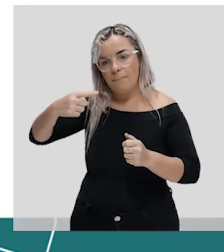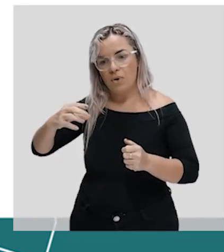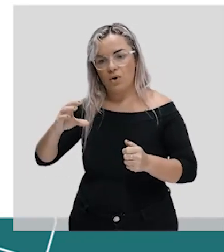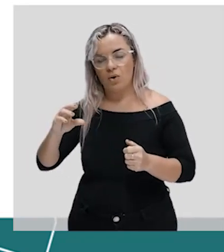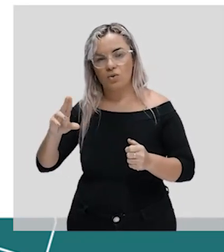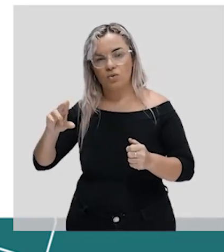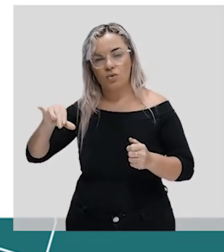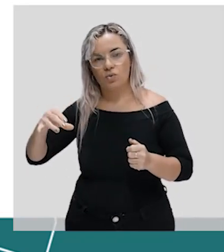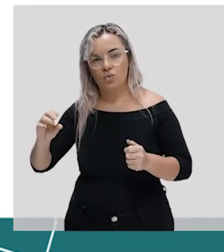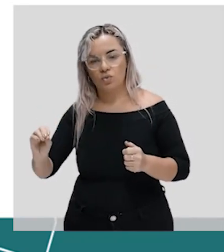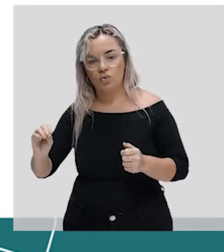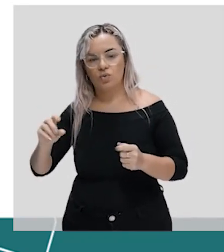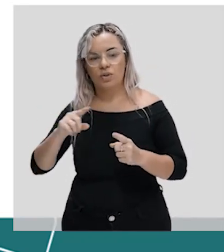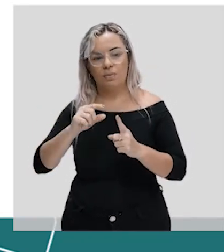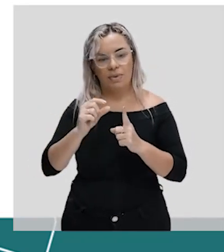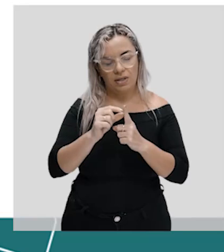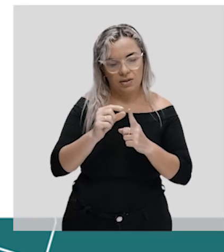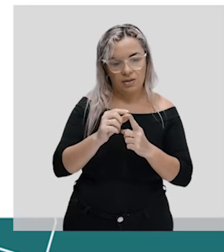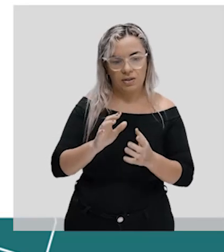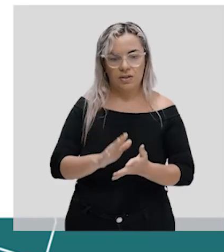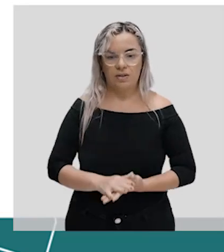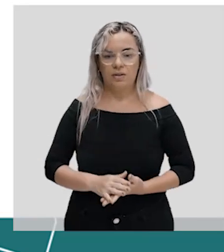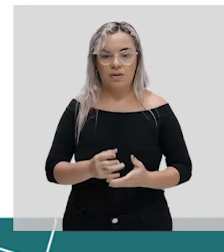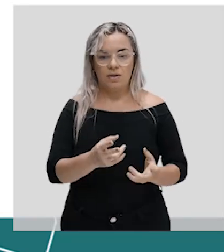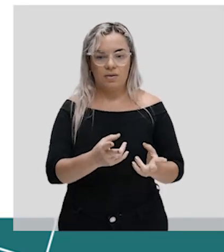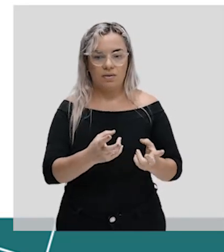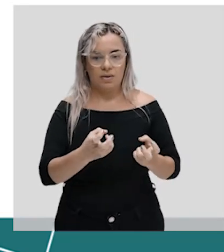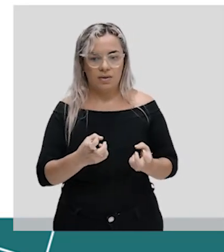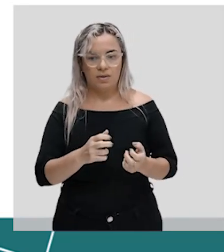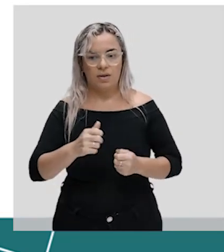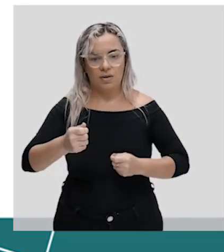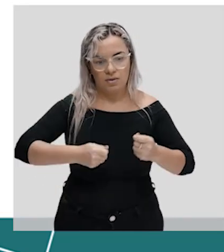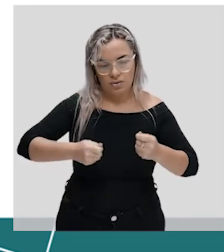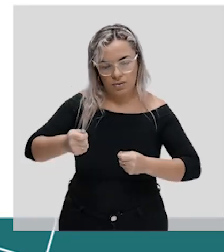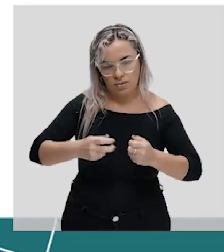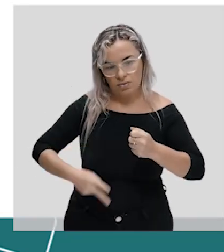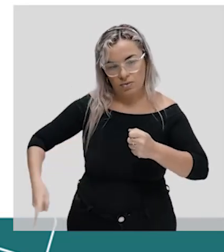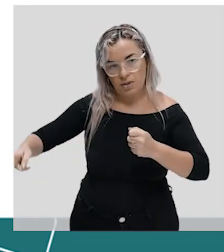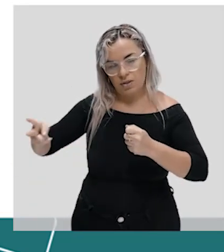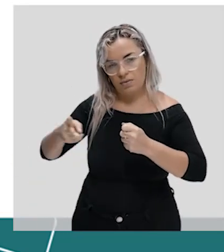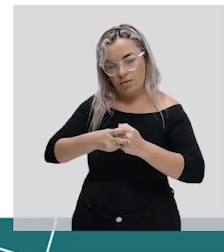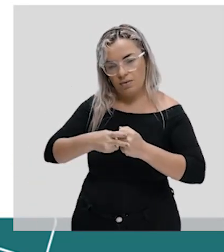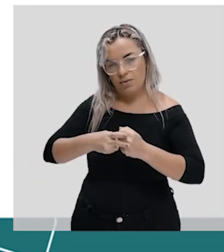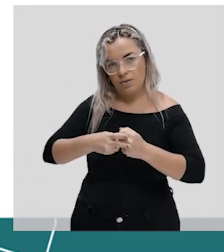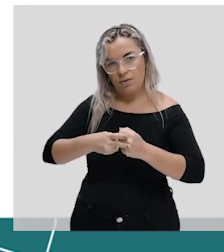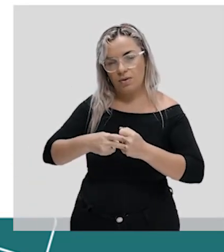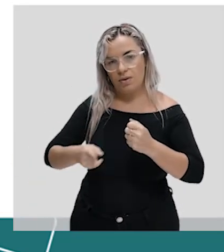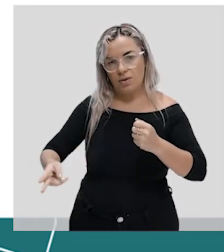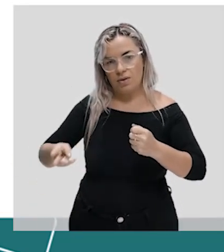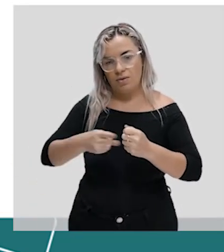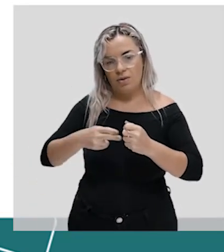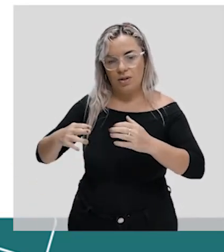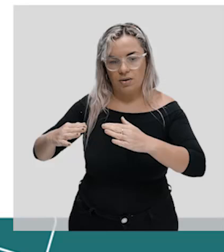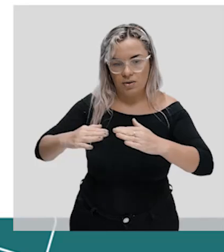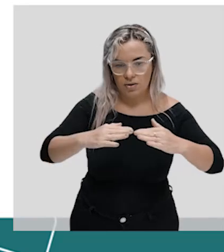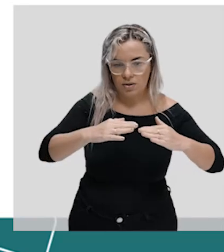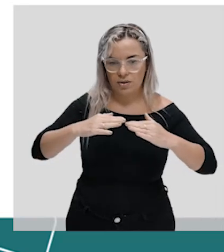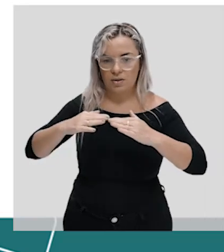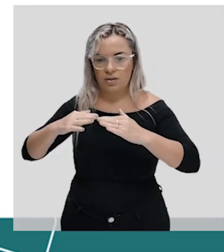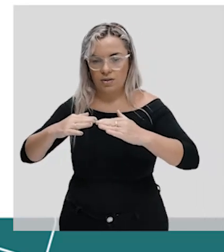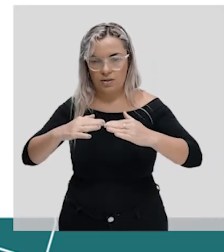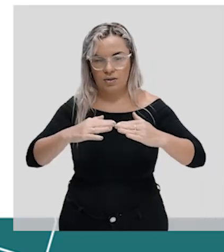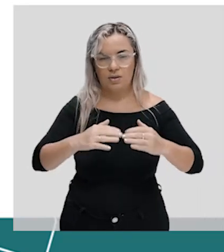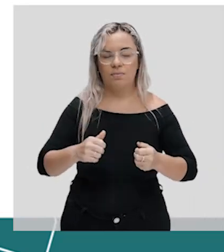Perceba a regência do verbo concordar, que vai existir uma preposição, por exemplo, com. Quem concorda, concorda com alguma coisa. Então, isso aqui é um